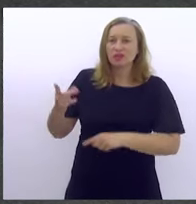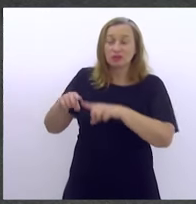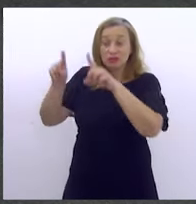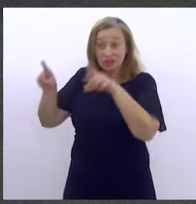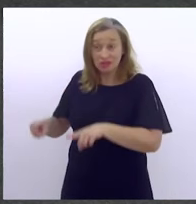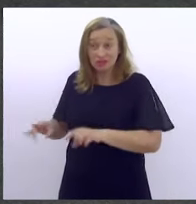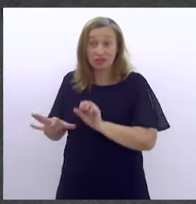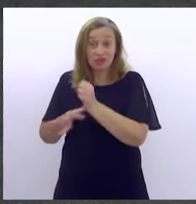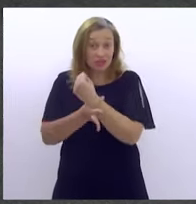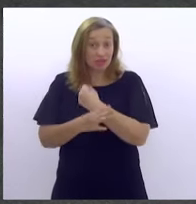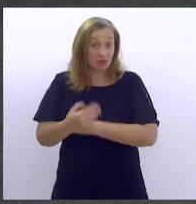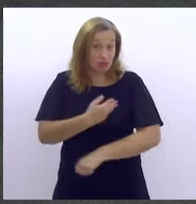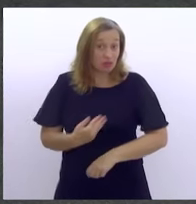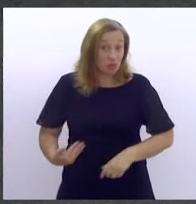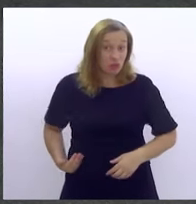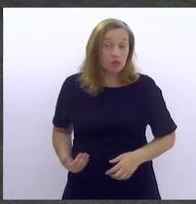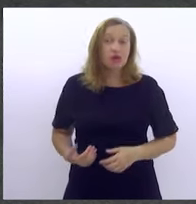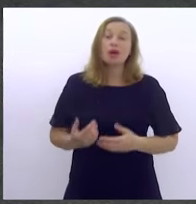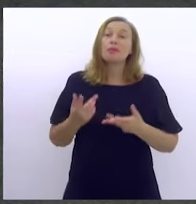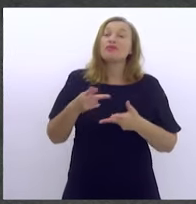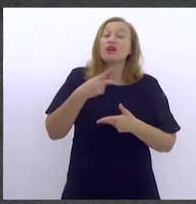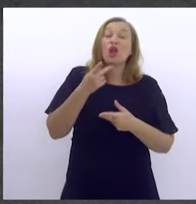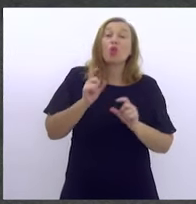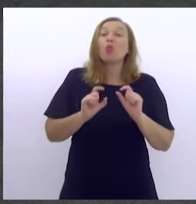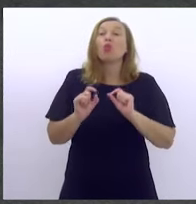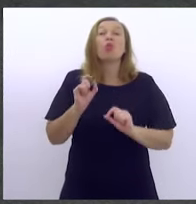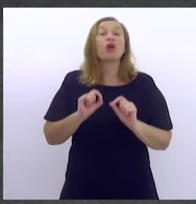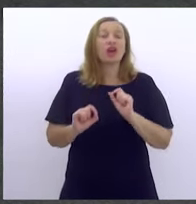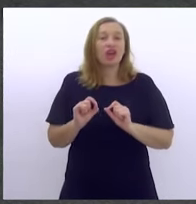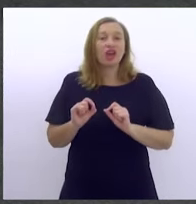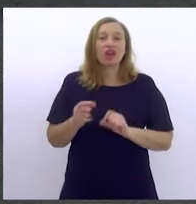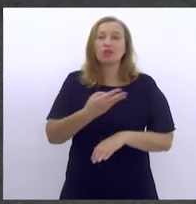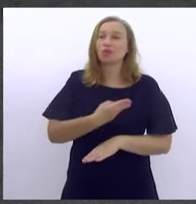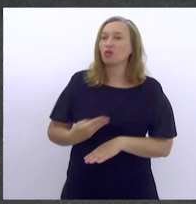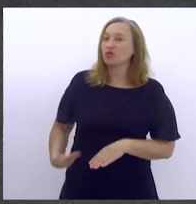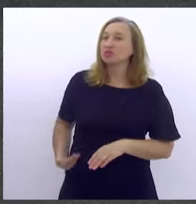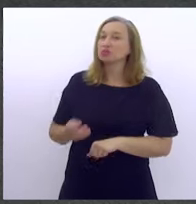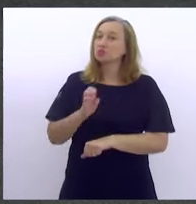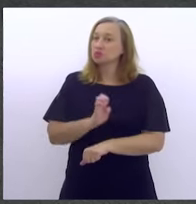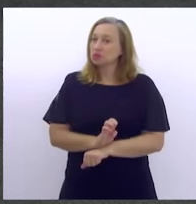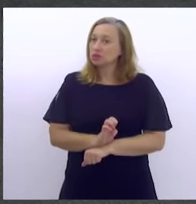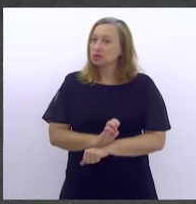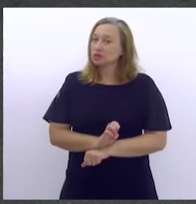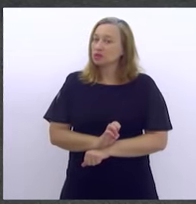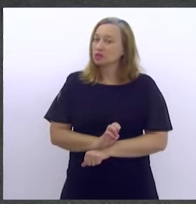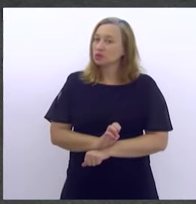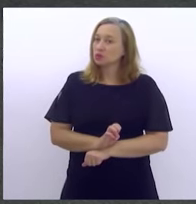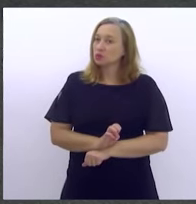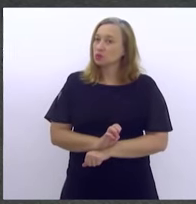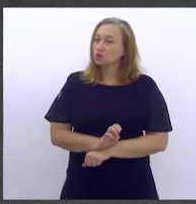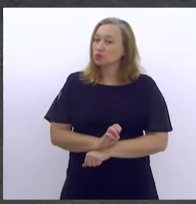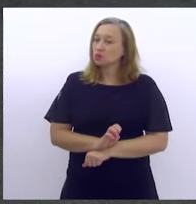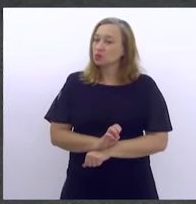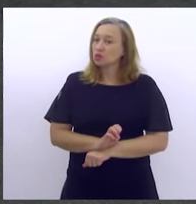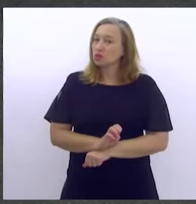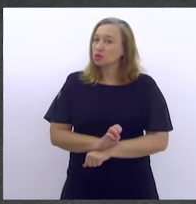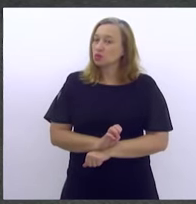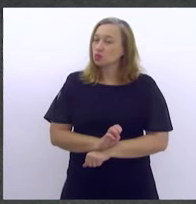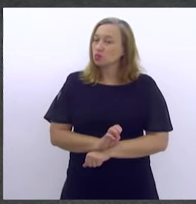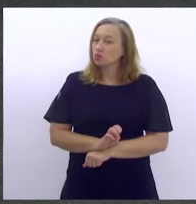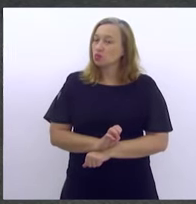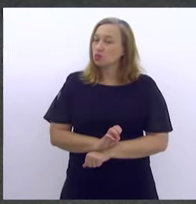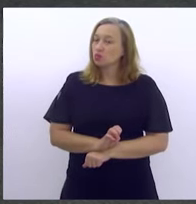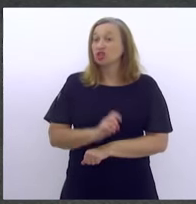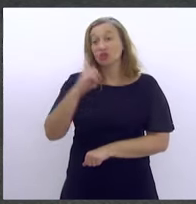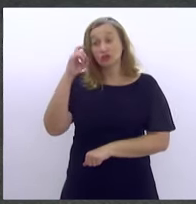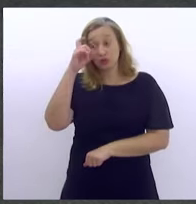da segurança pública para dizer que o governo do Estado tem um grave débito, e eu tenho certeza que o